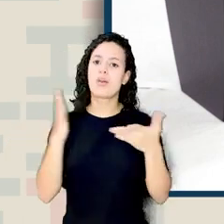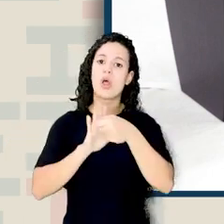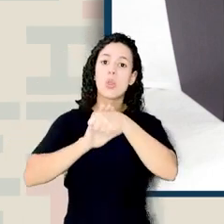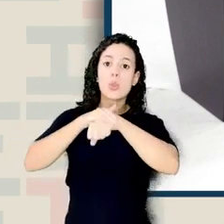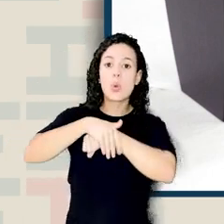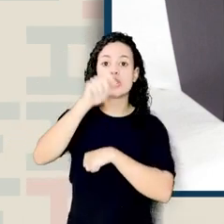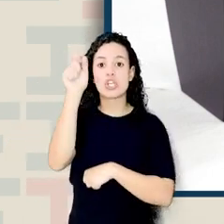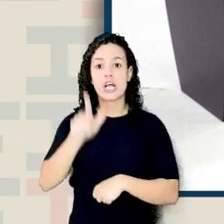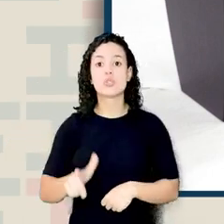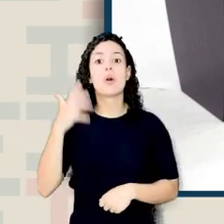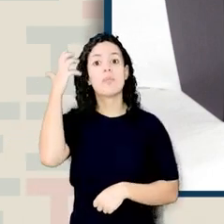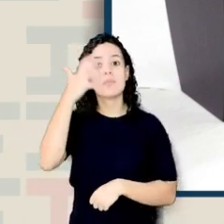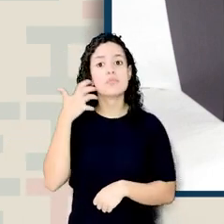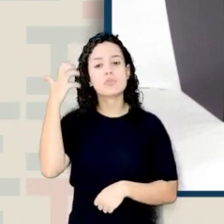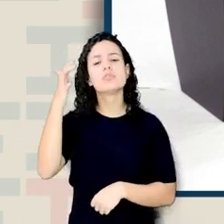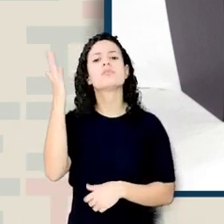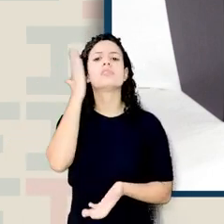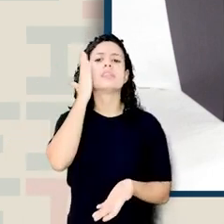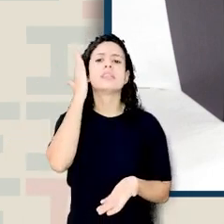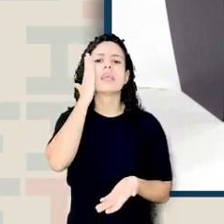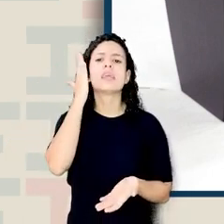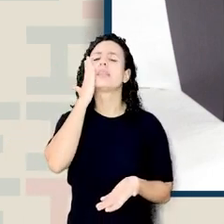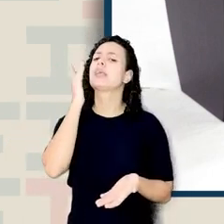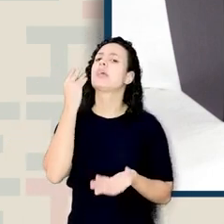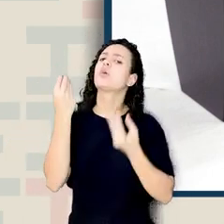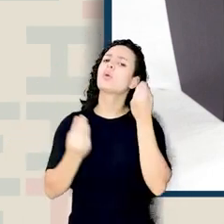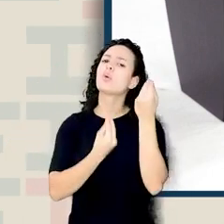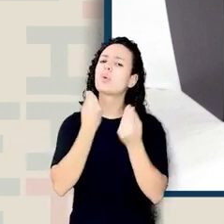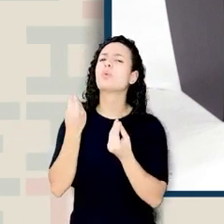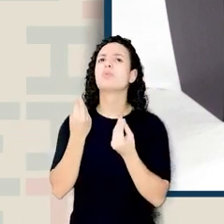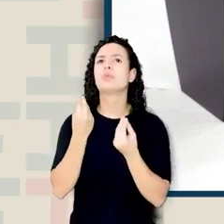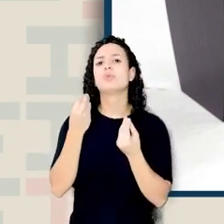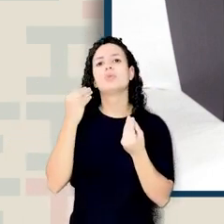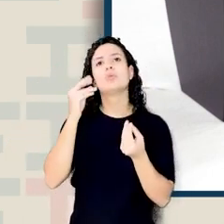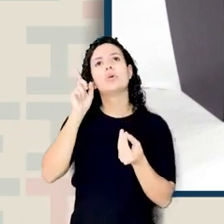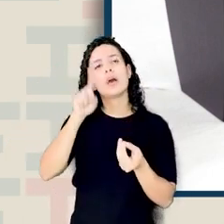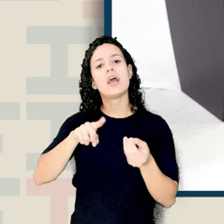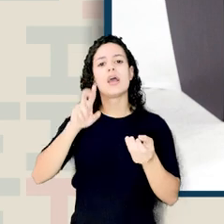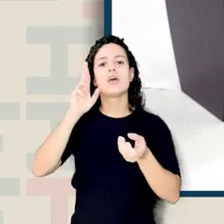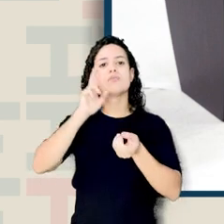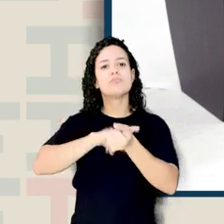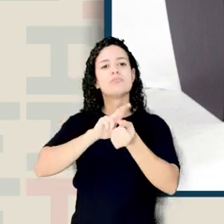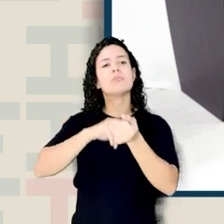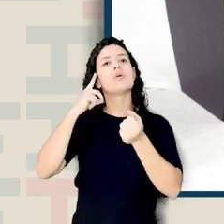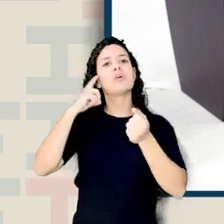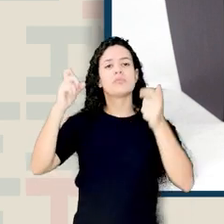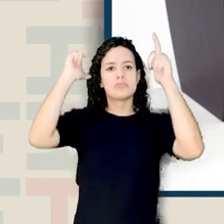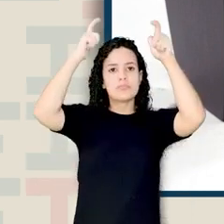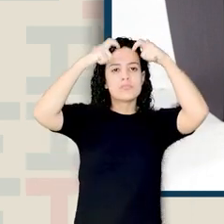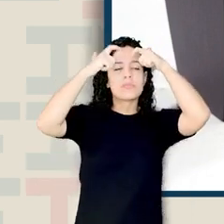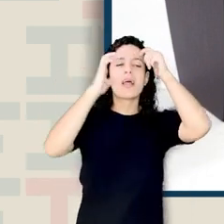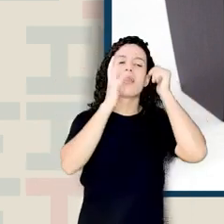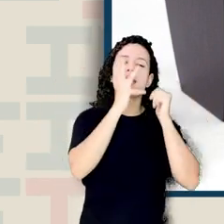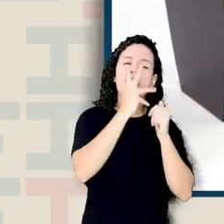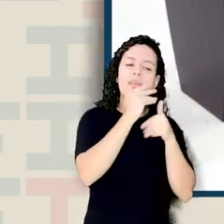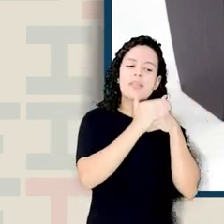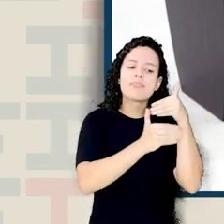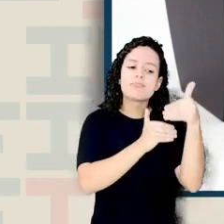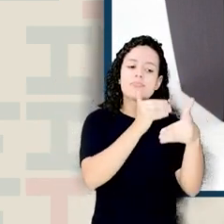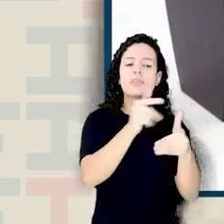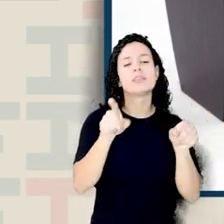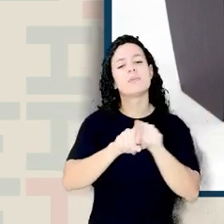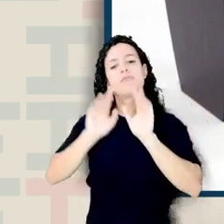Azul e entender muito bem a aplicação de um toque de coroação em andamento lento em um toque